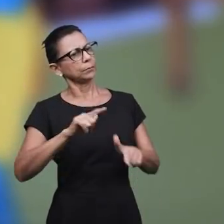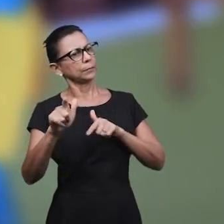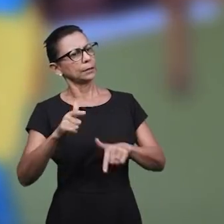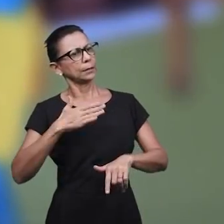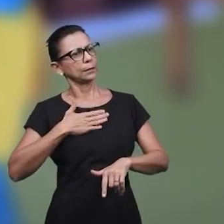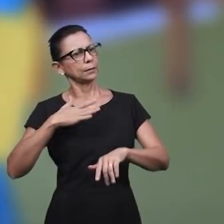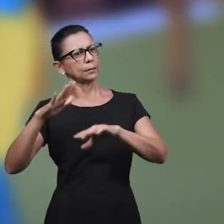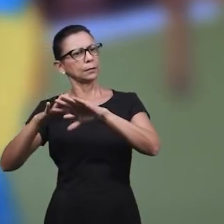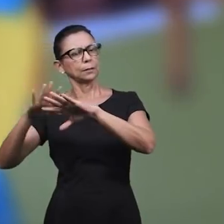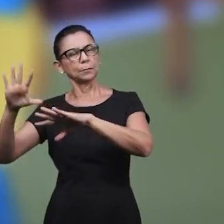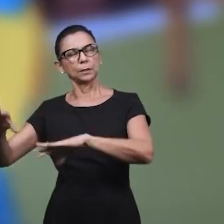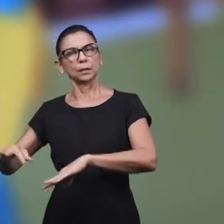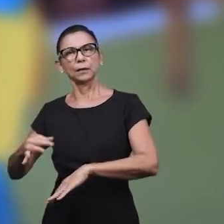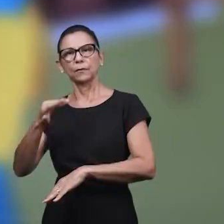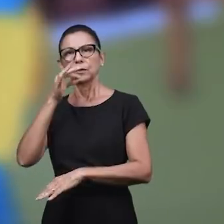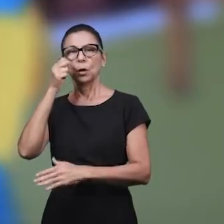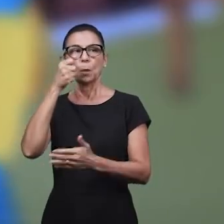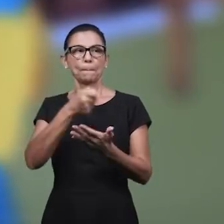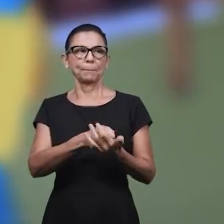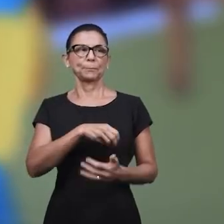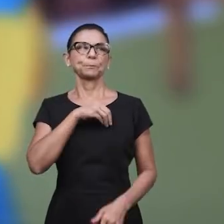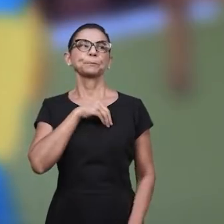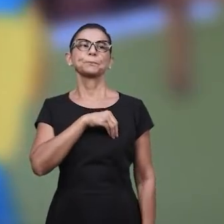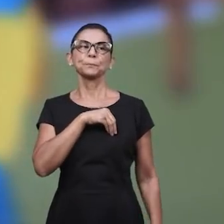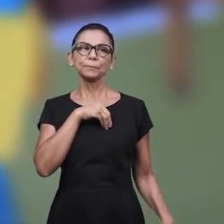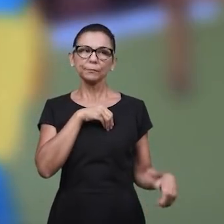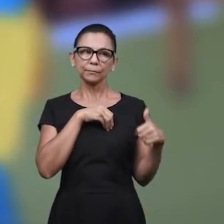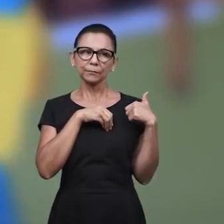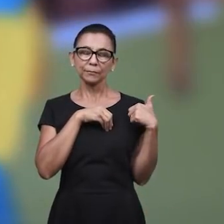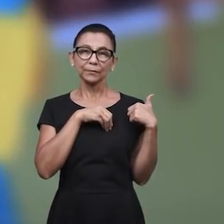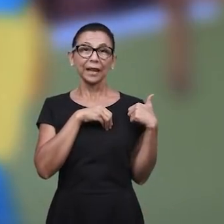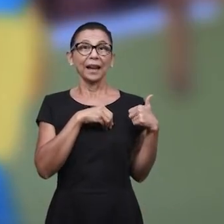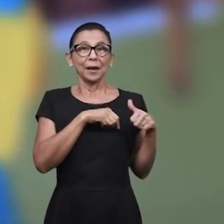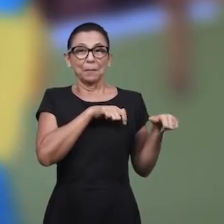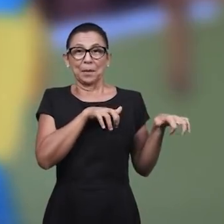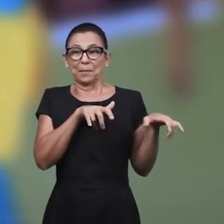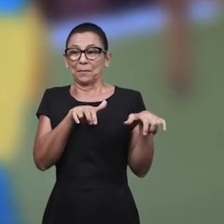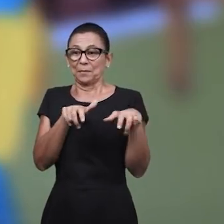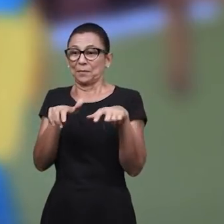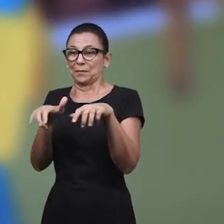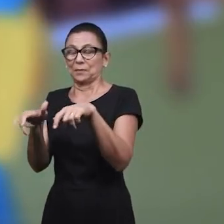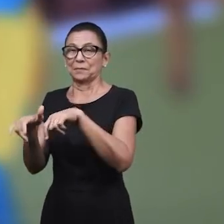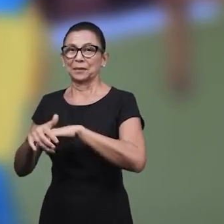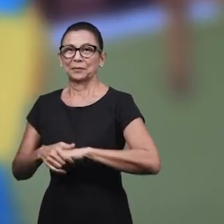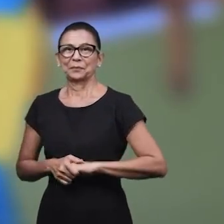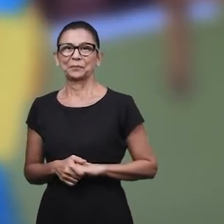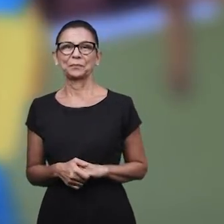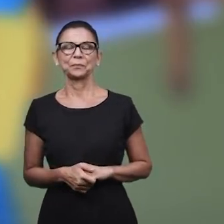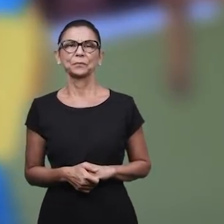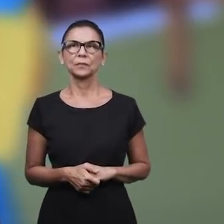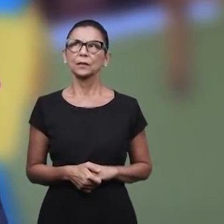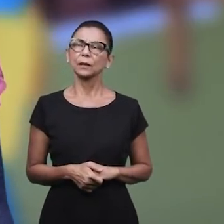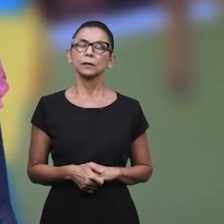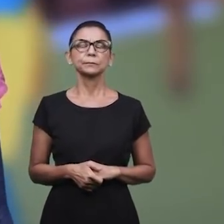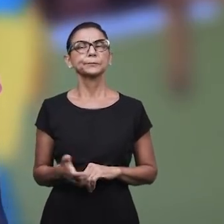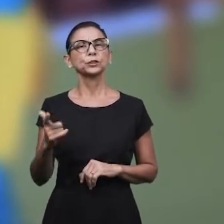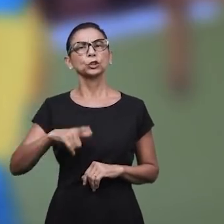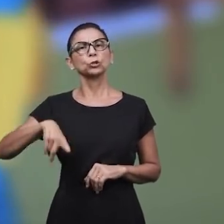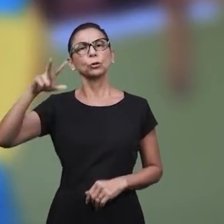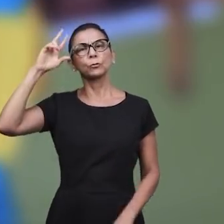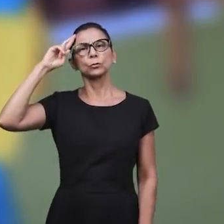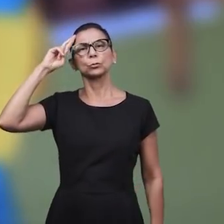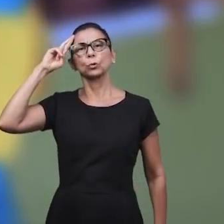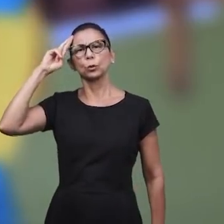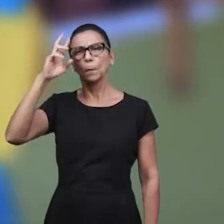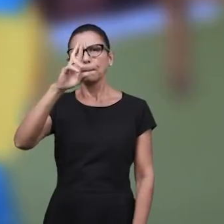minha vinha e eu pagarei o salário para vocês. Eles foram. Depois o dono da plantação de uvas